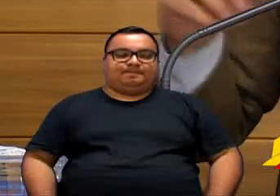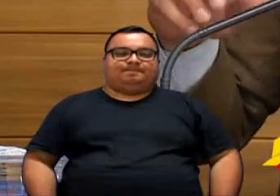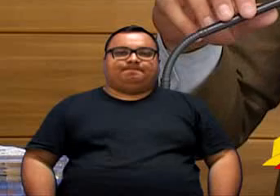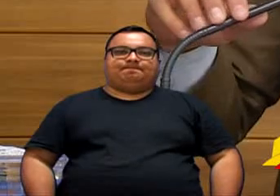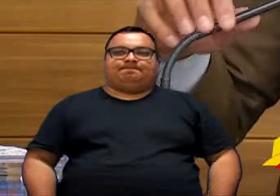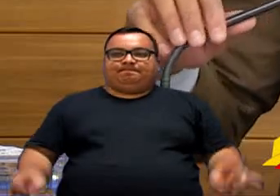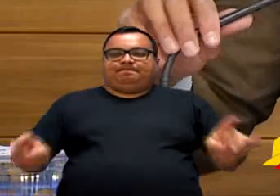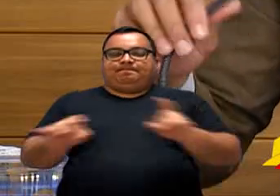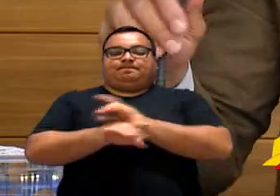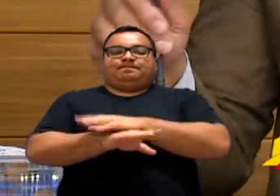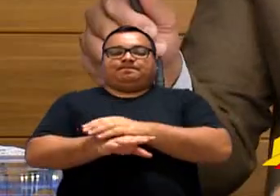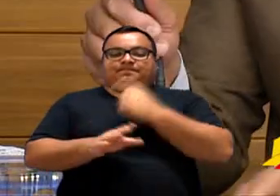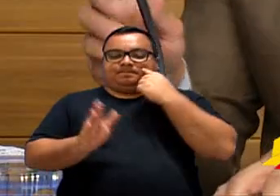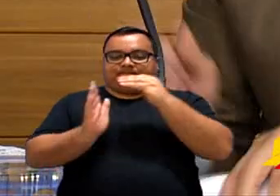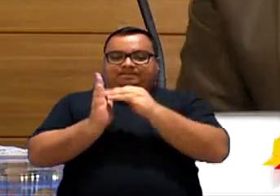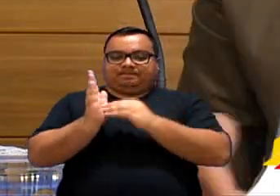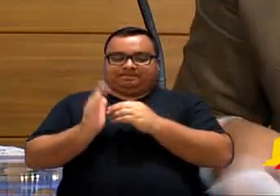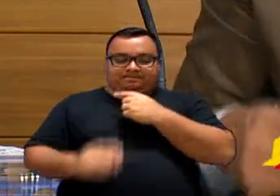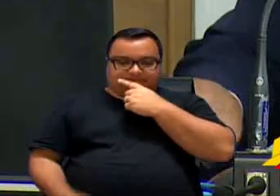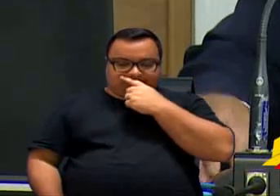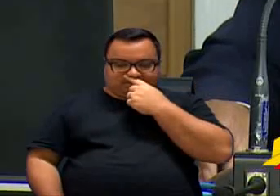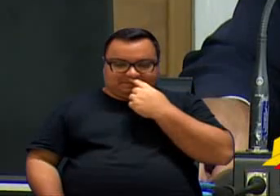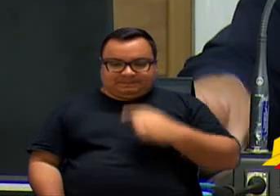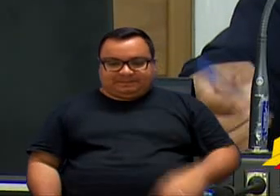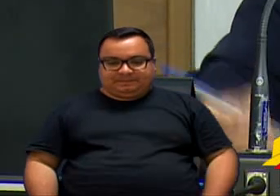voto, presidente.